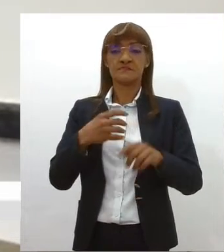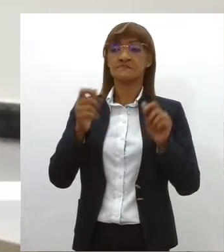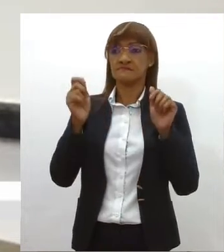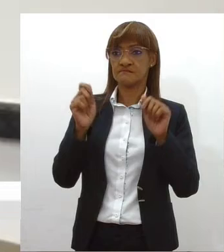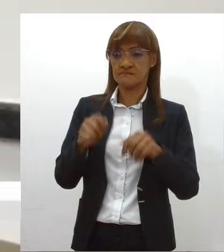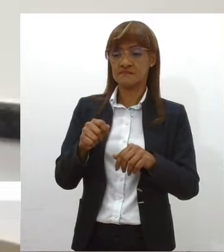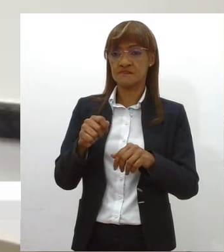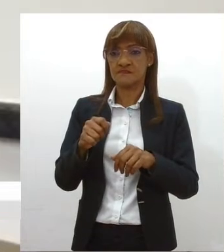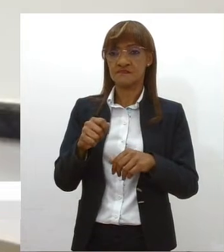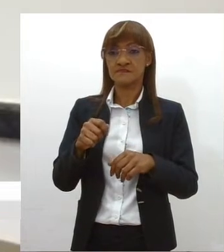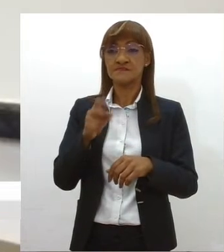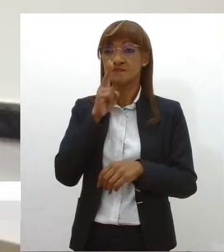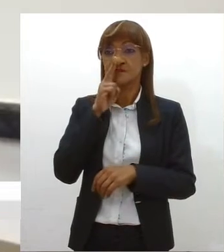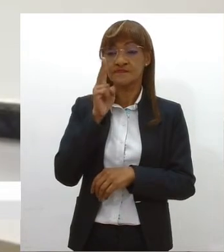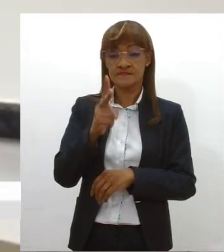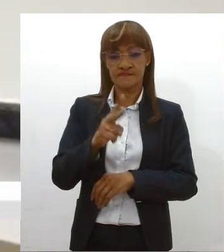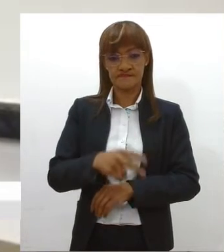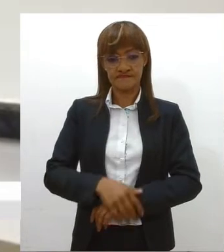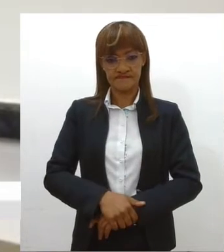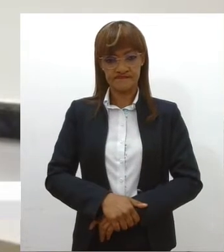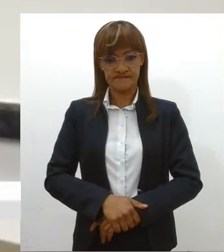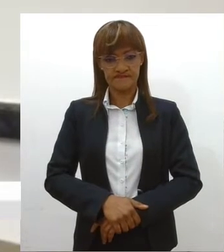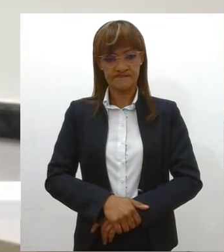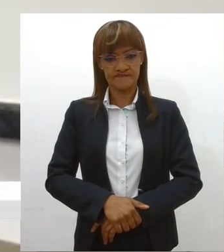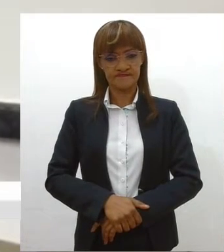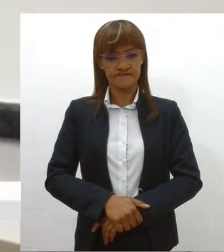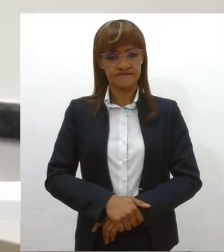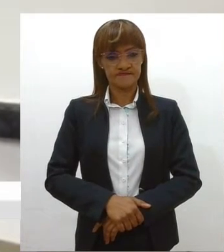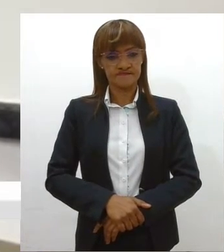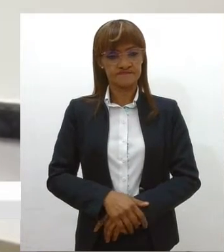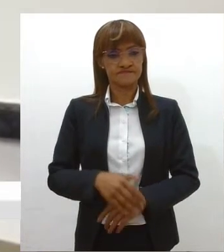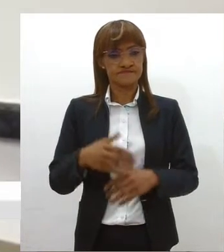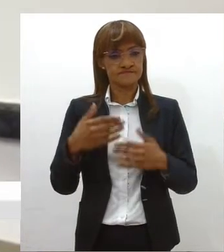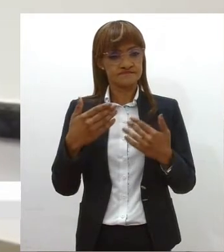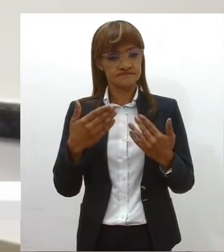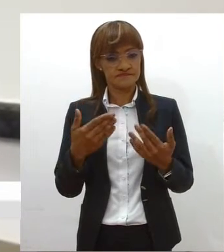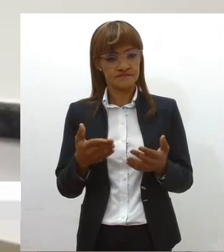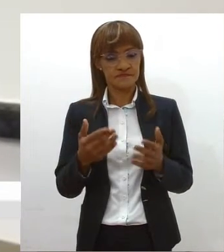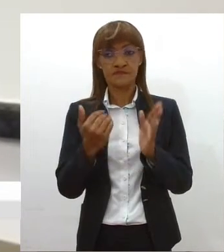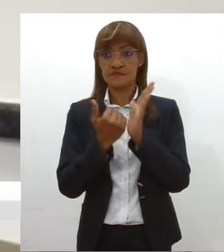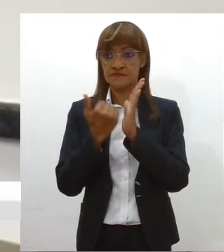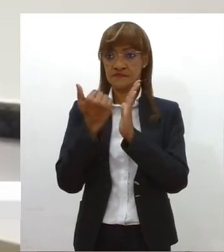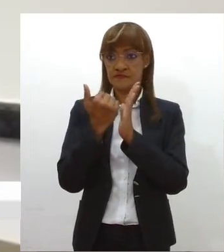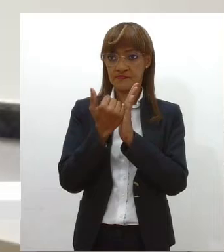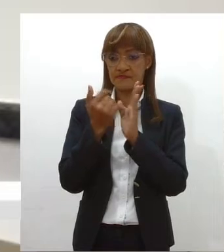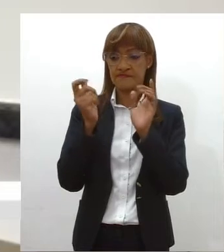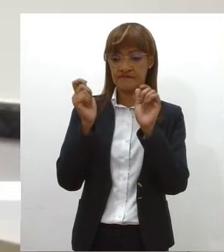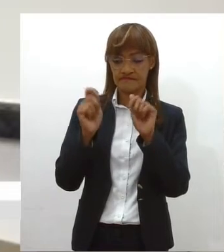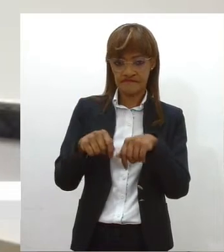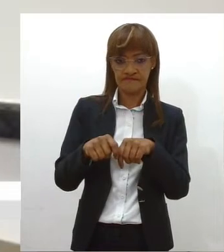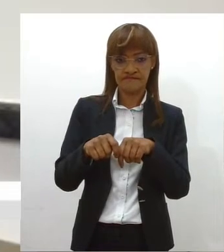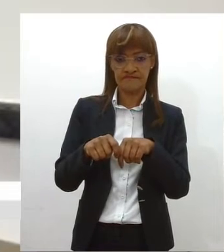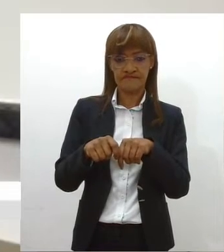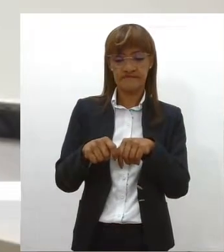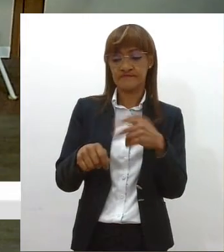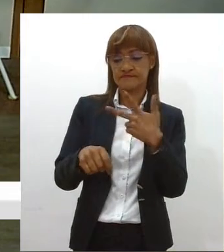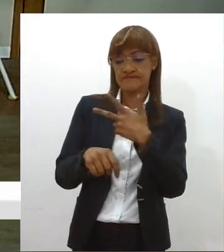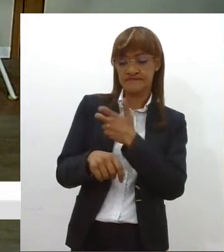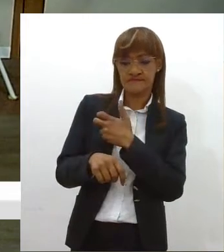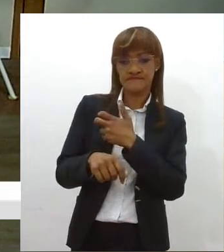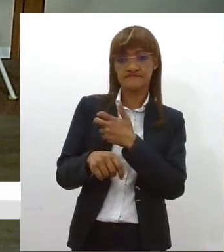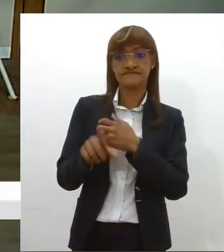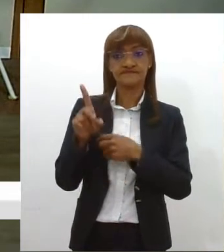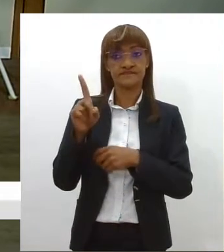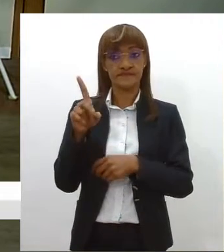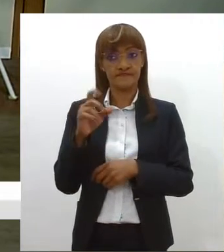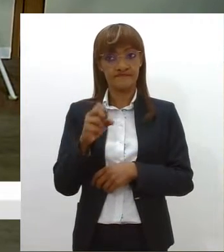forte, certo? Então, o COVID pode aumentar e também a vacina pode aumentar a TPM, sim.